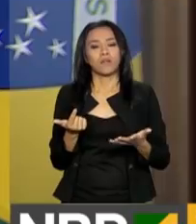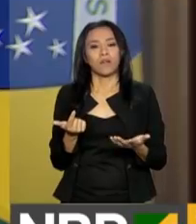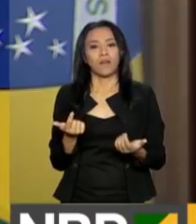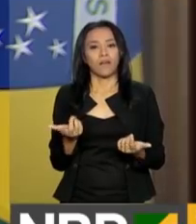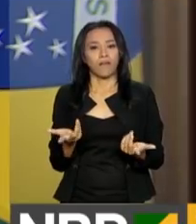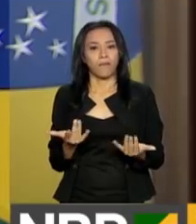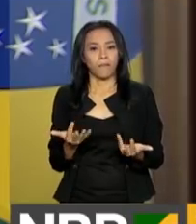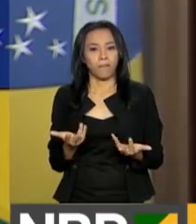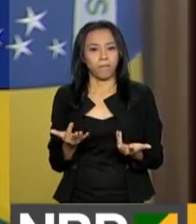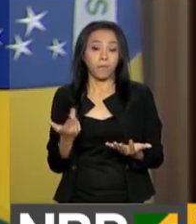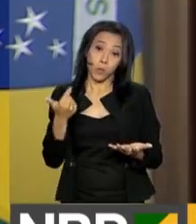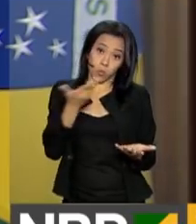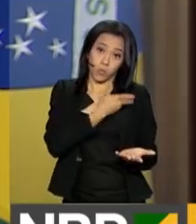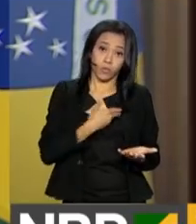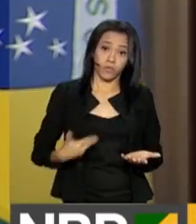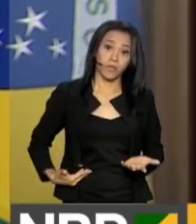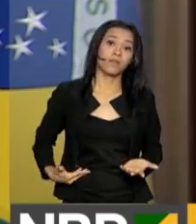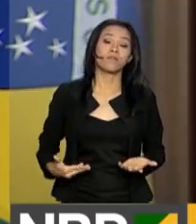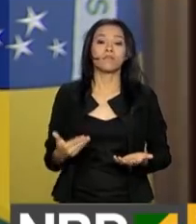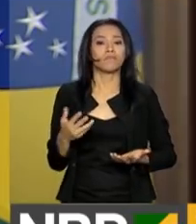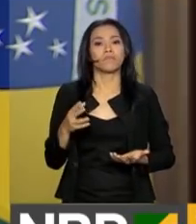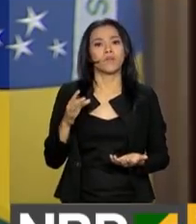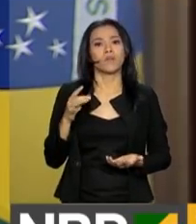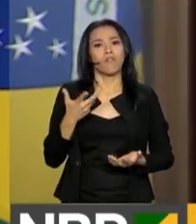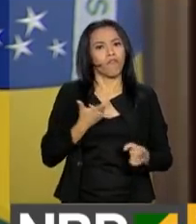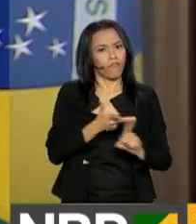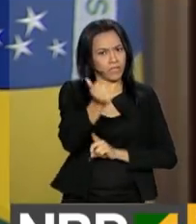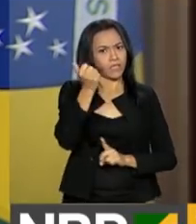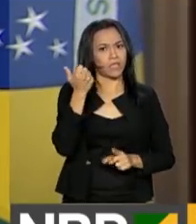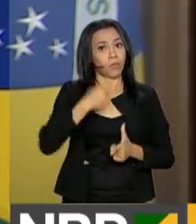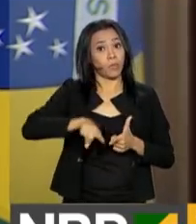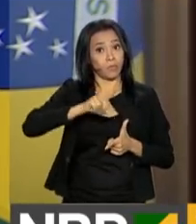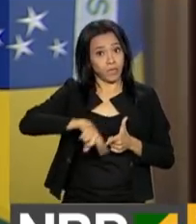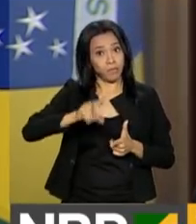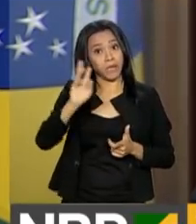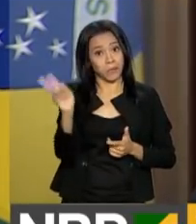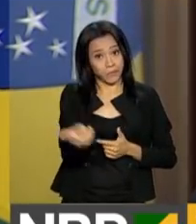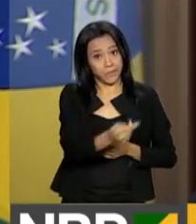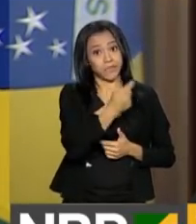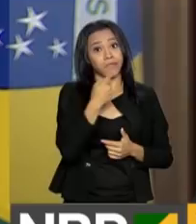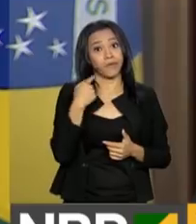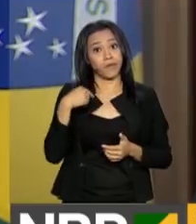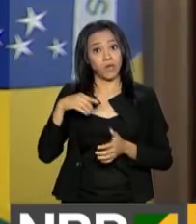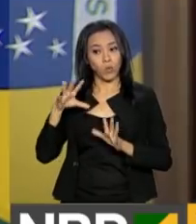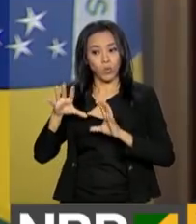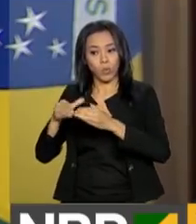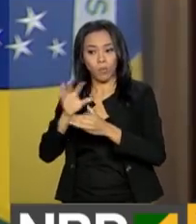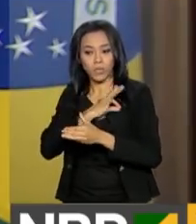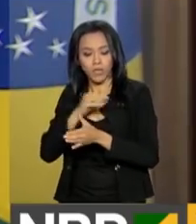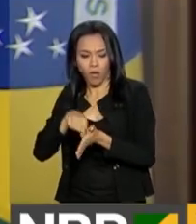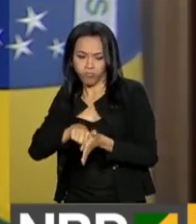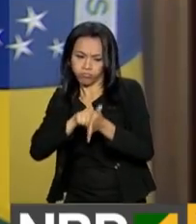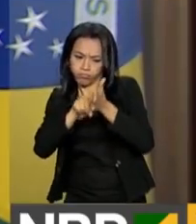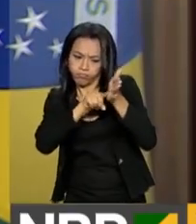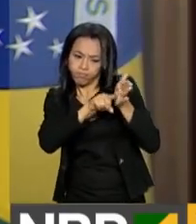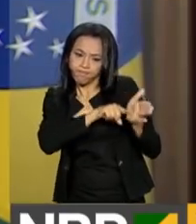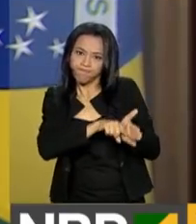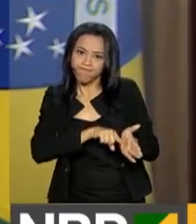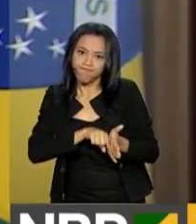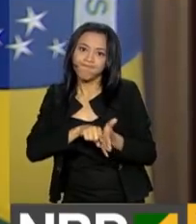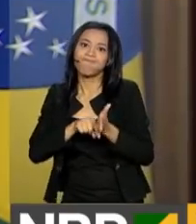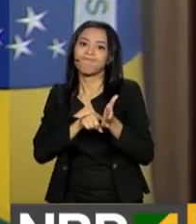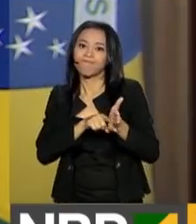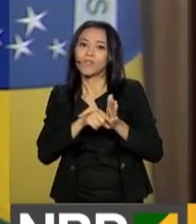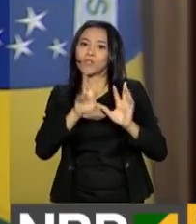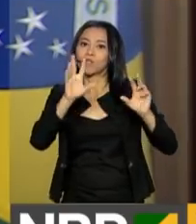aaaa governo não apenas venceu digamos assim a crise causada pela investigação da chamada operação caribe fraca